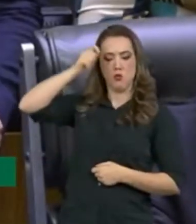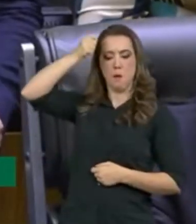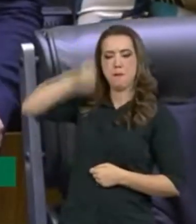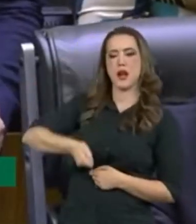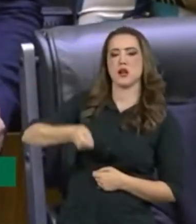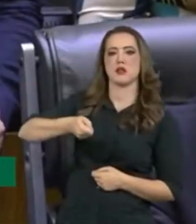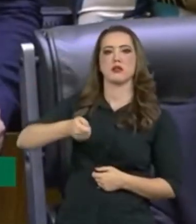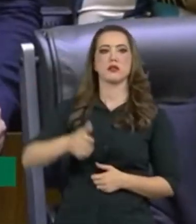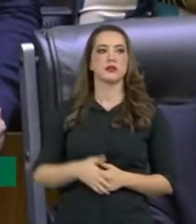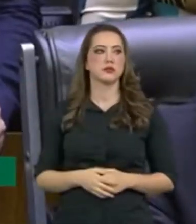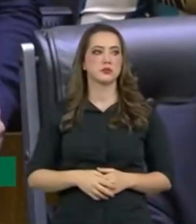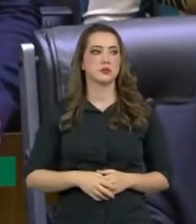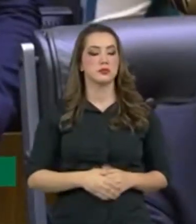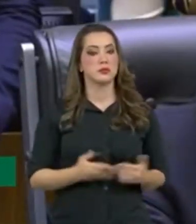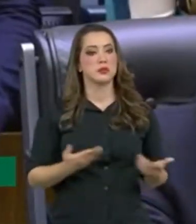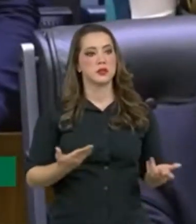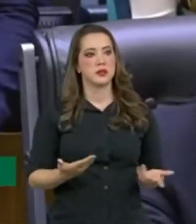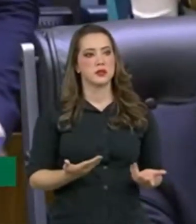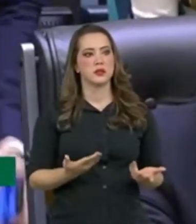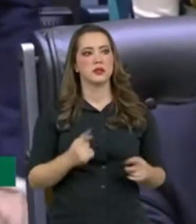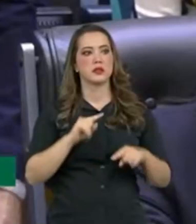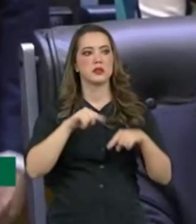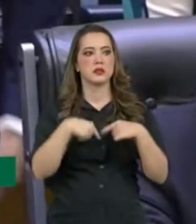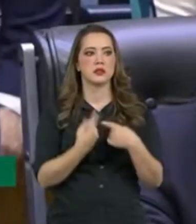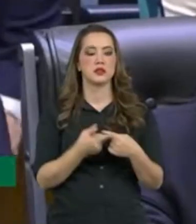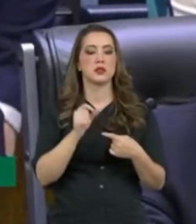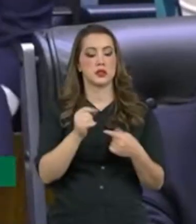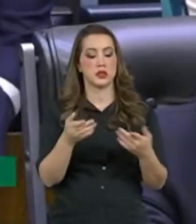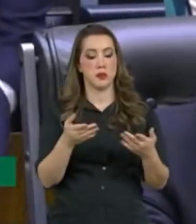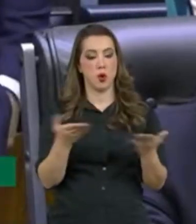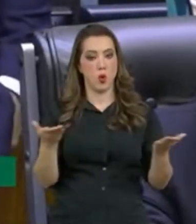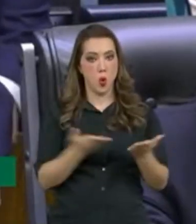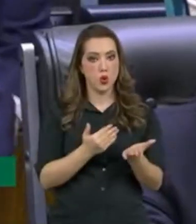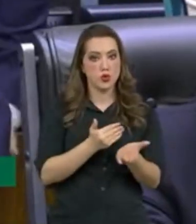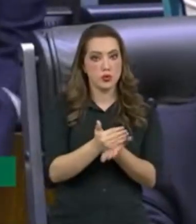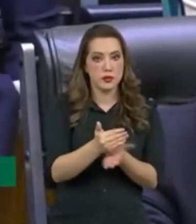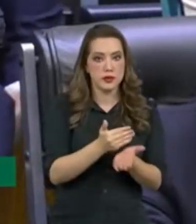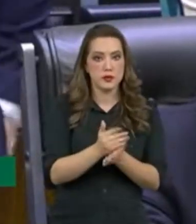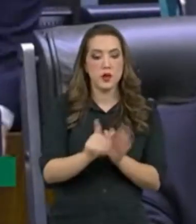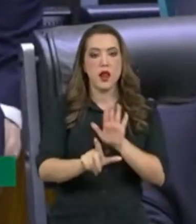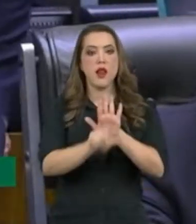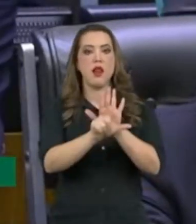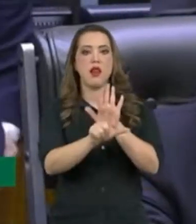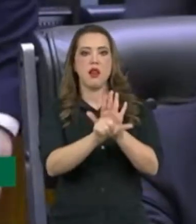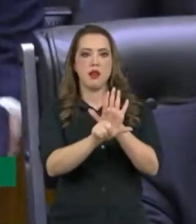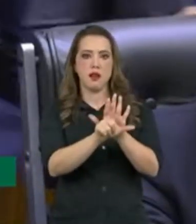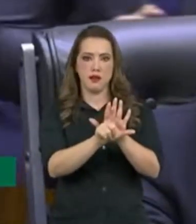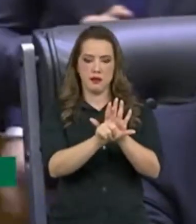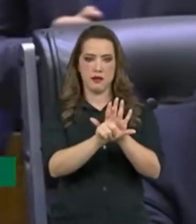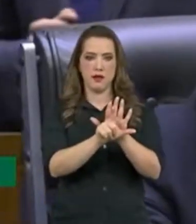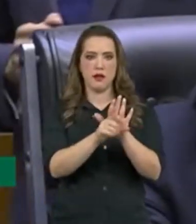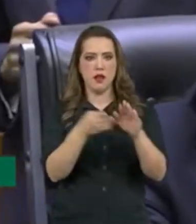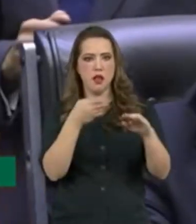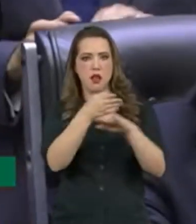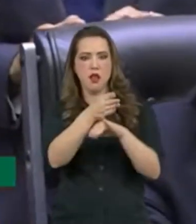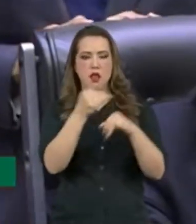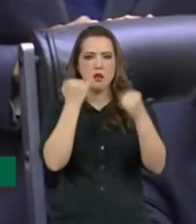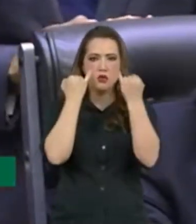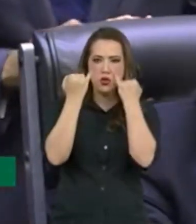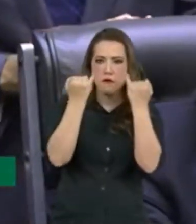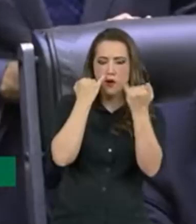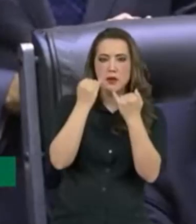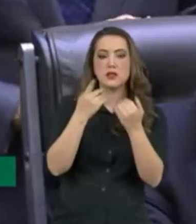país. A partir de hoje, a lei de acesso à informação voltará a